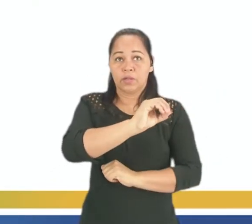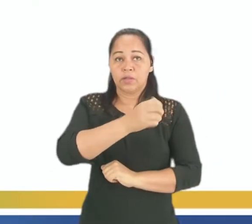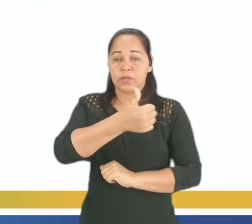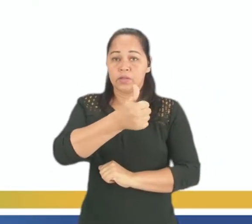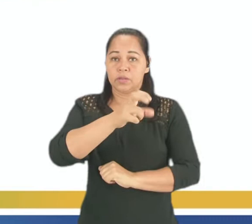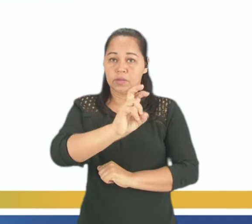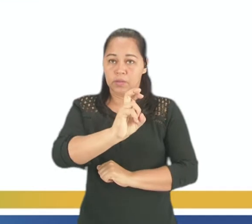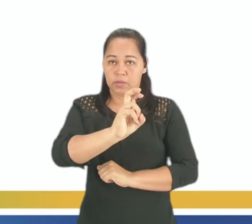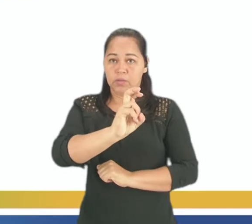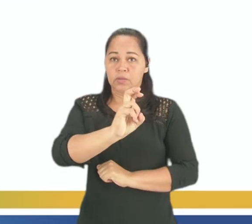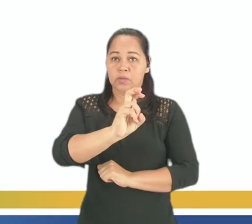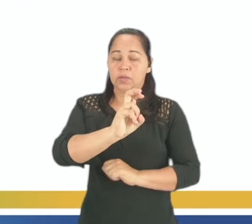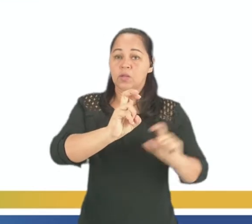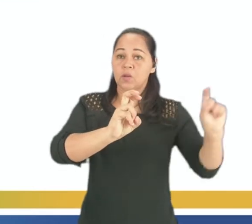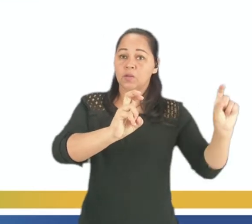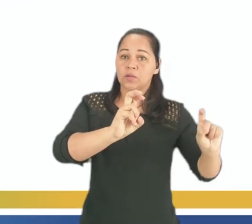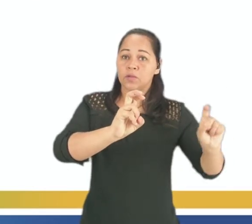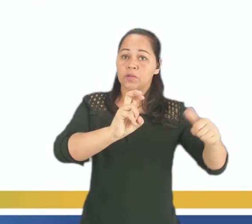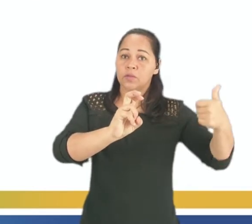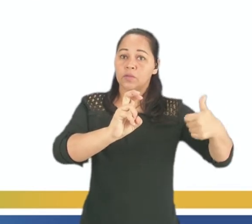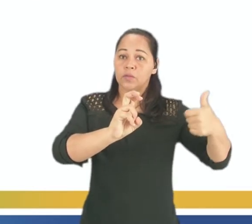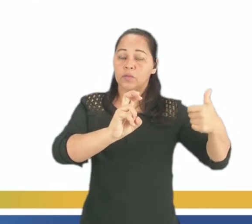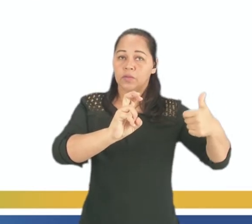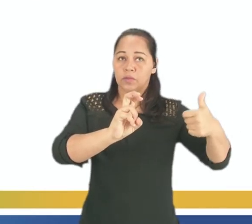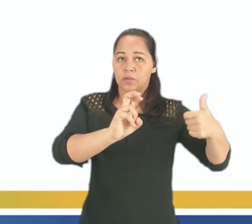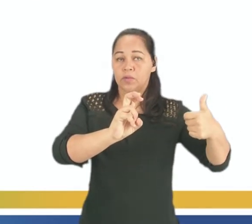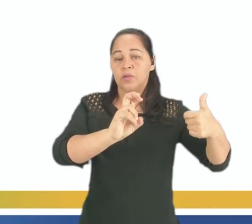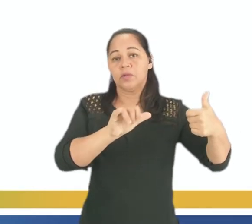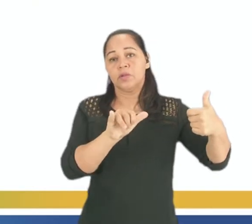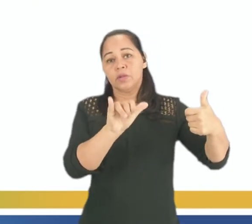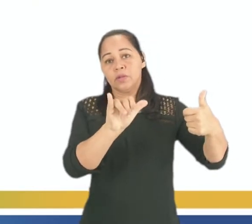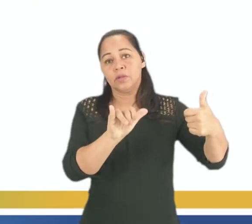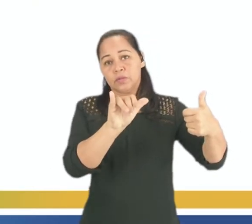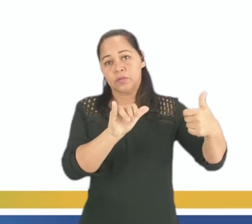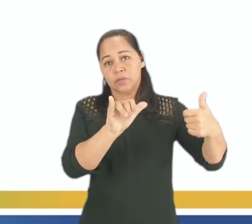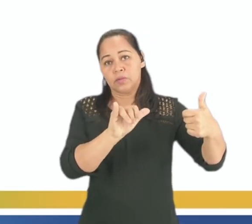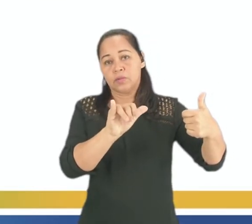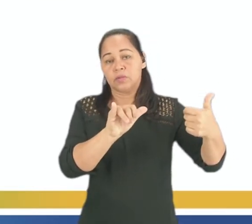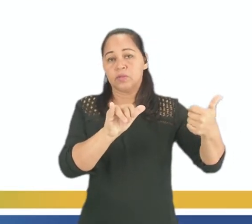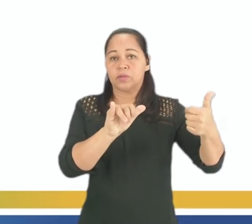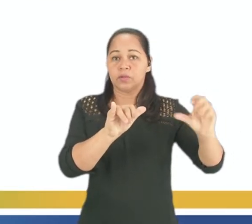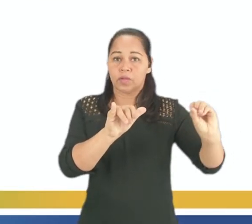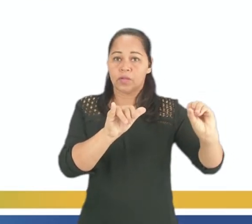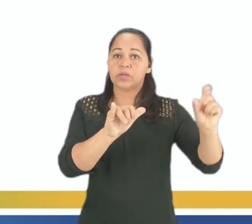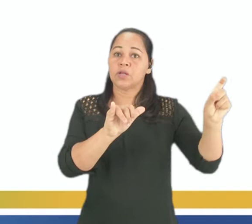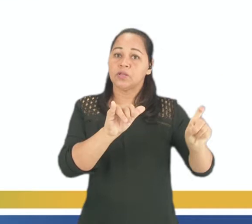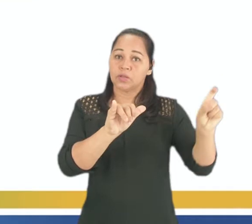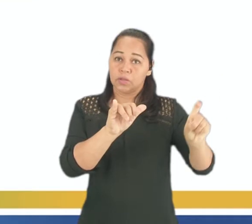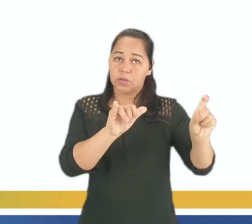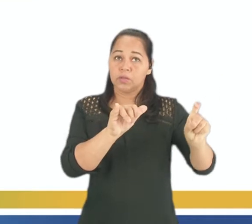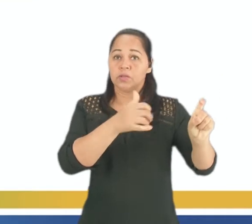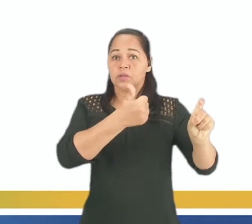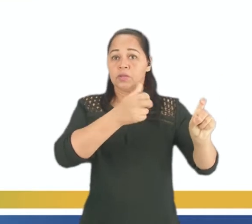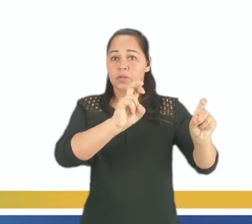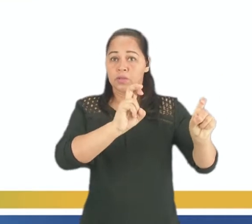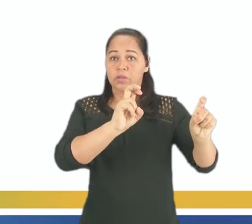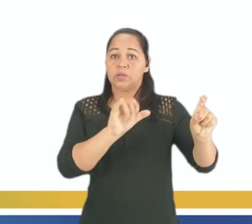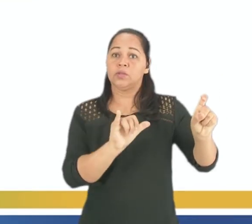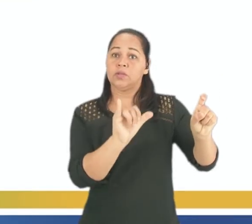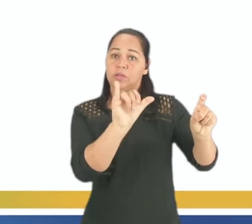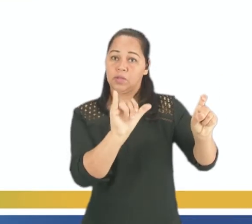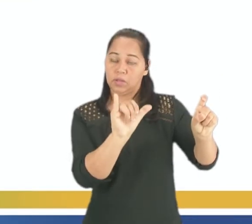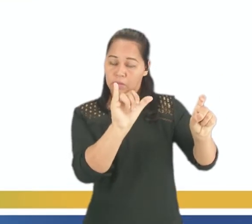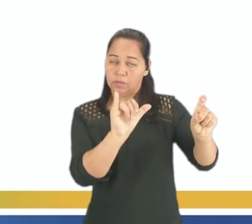e o y vem depois. Portanto, o primeiro número aí, que é o número 10, representa o x, e o segundo número, que